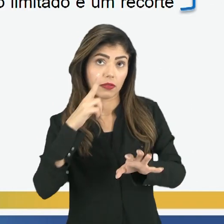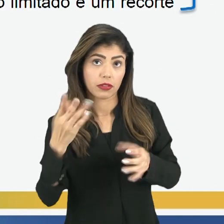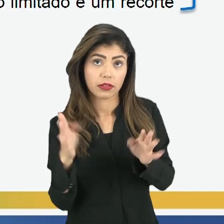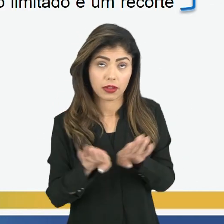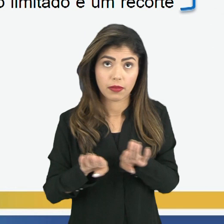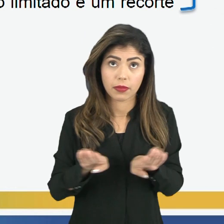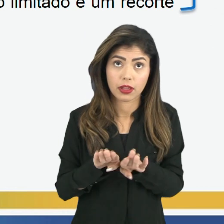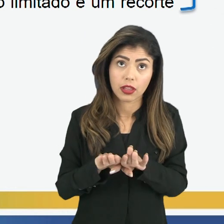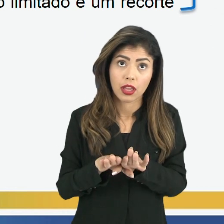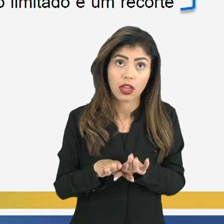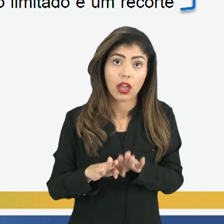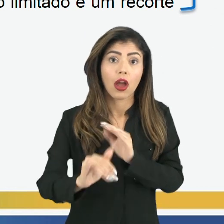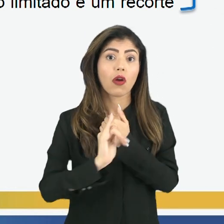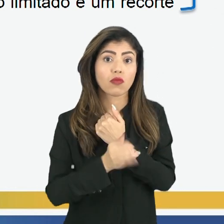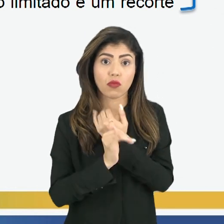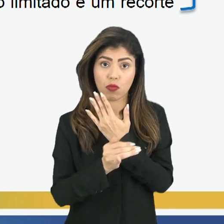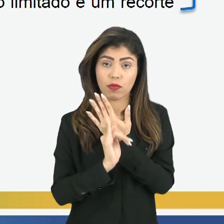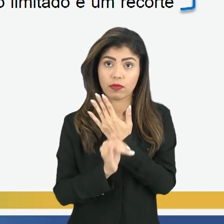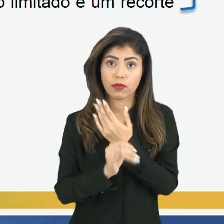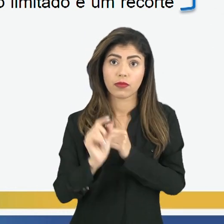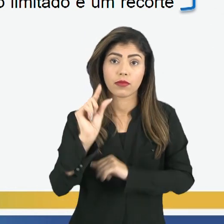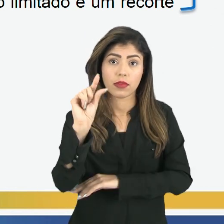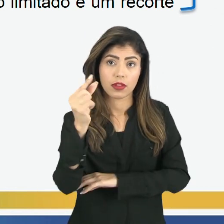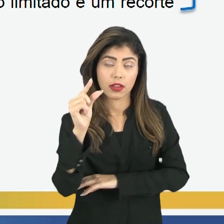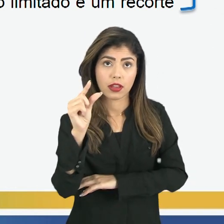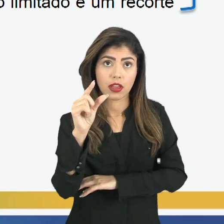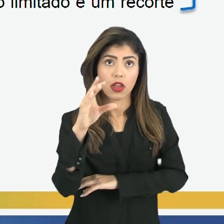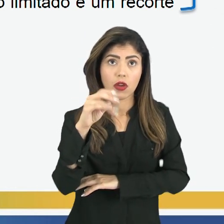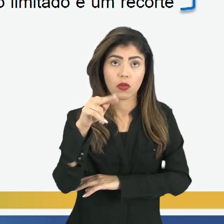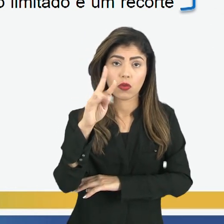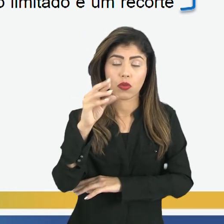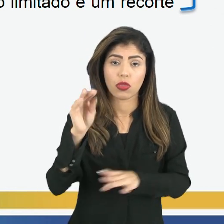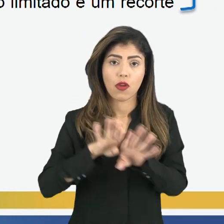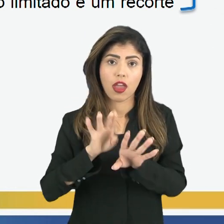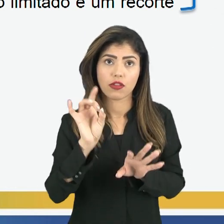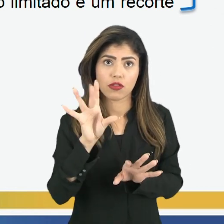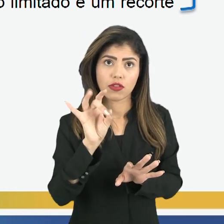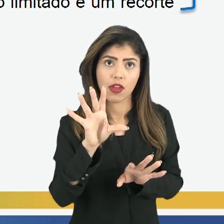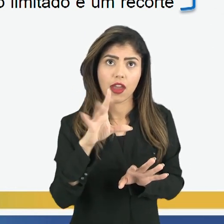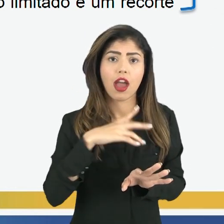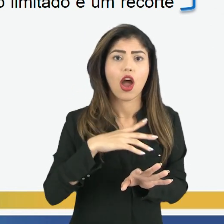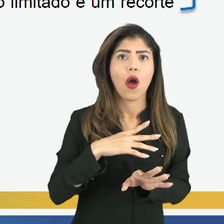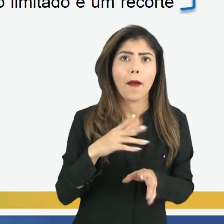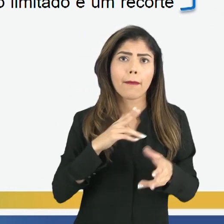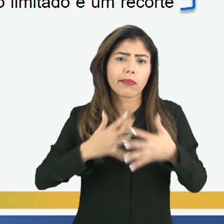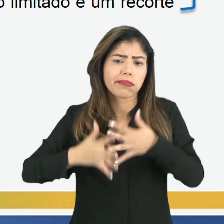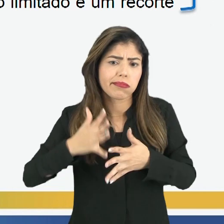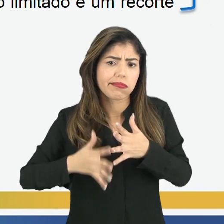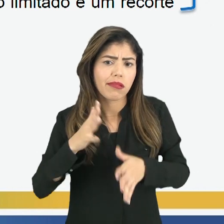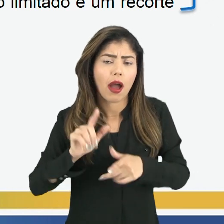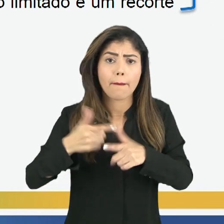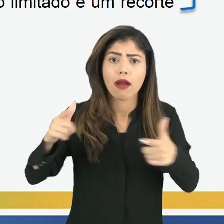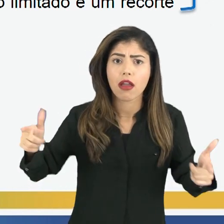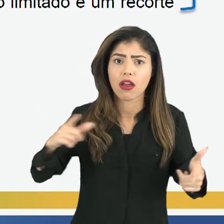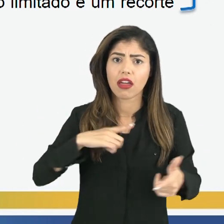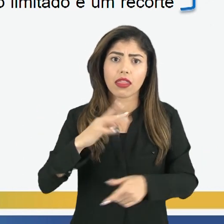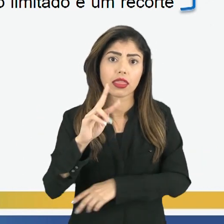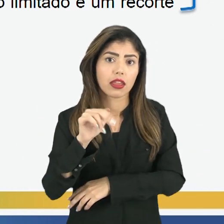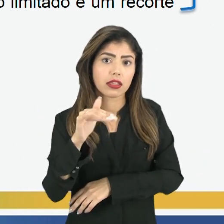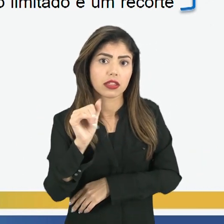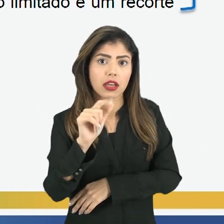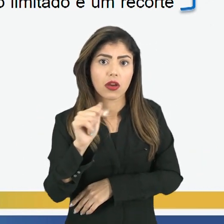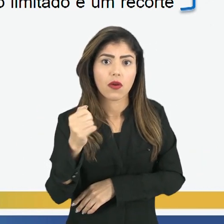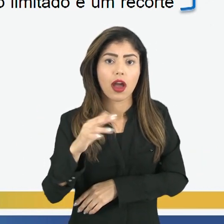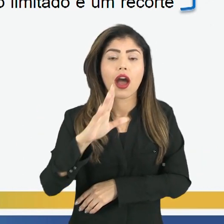sobre o gênero conto, que é uma narrativa curta, que envolve apenas um conflito. O momento de maior tensão é chamado de